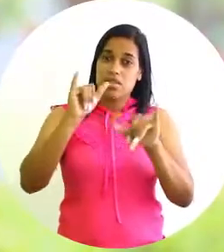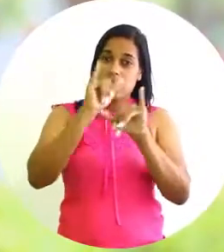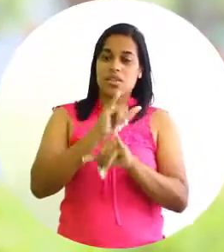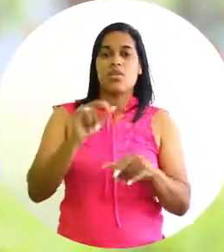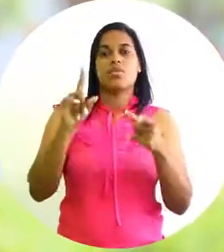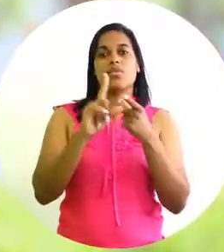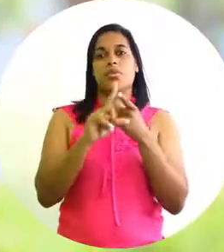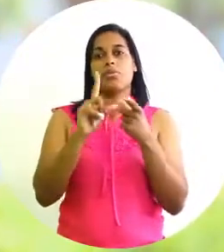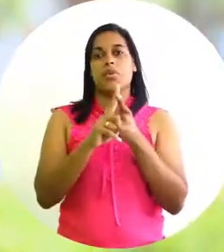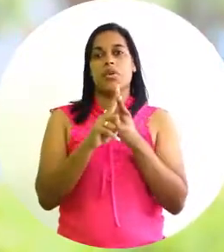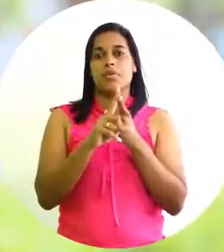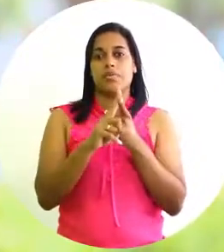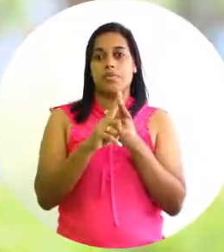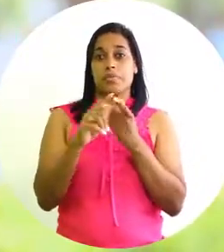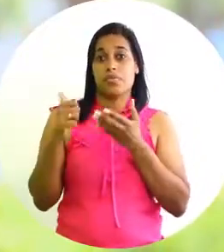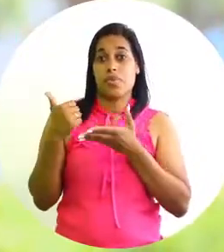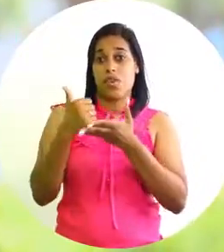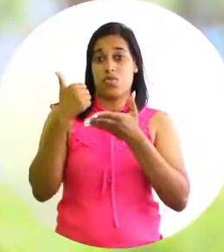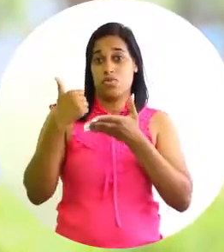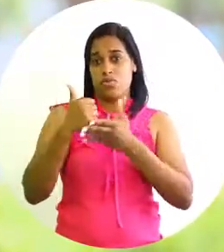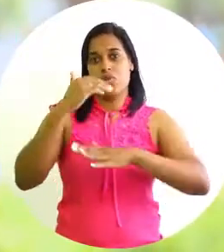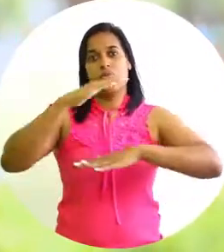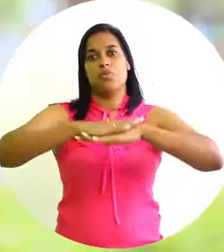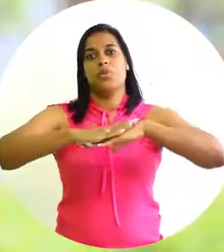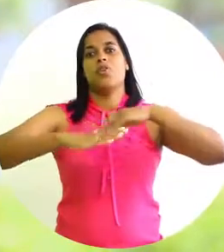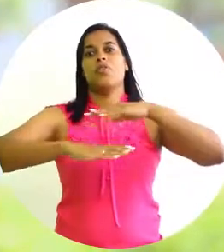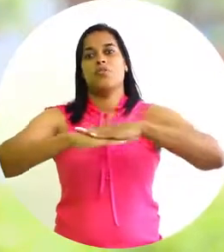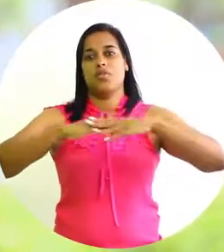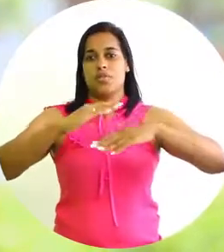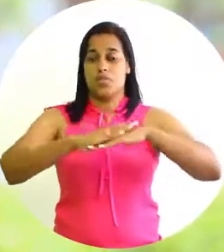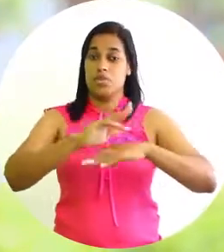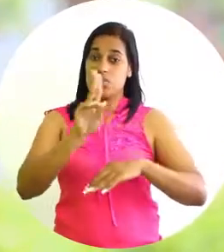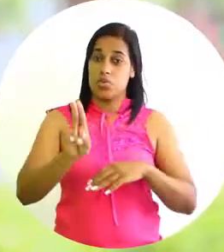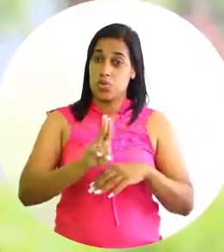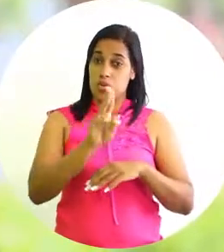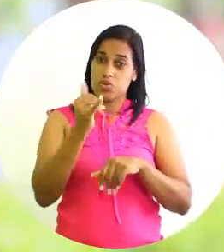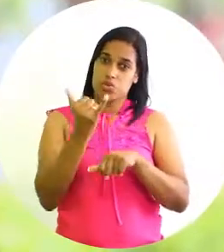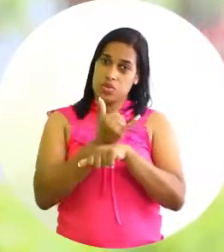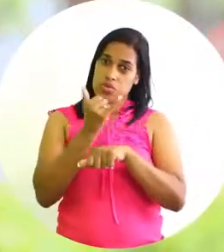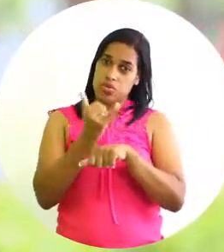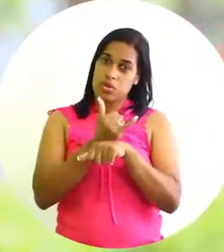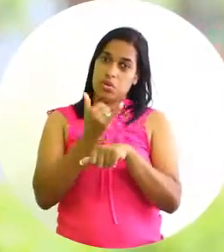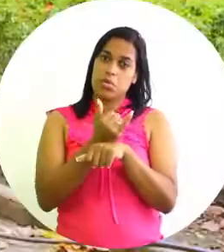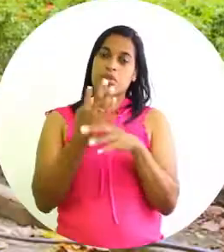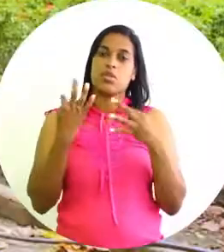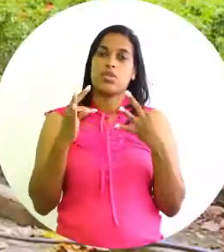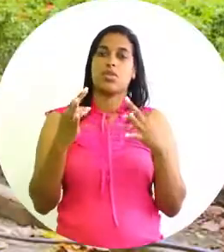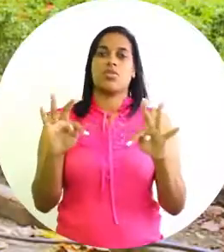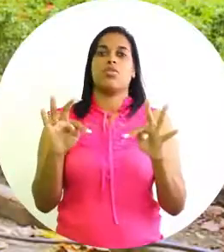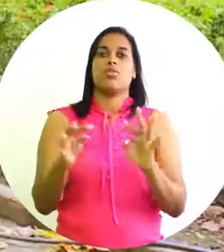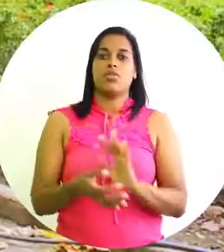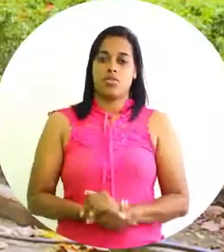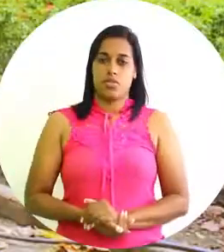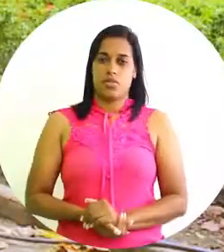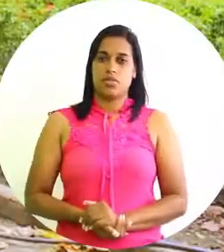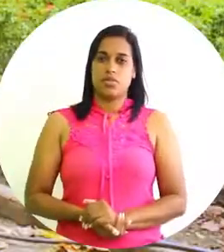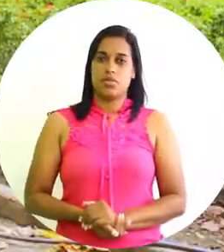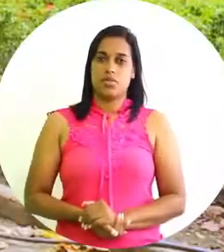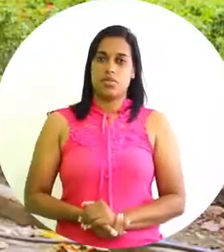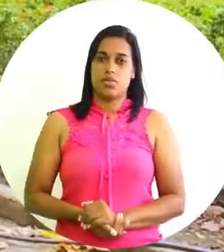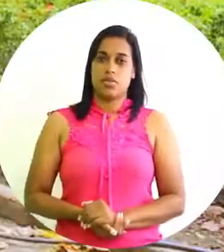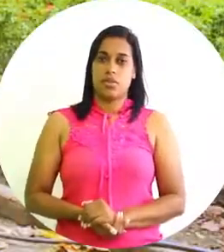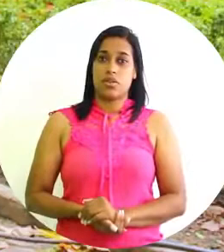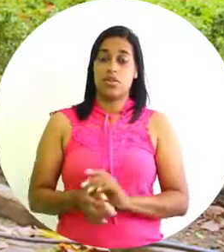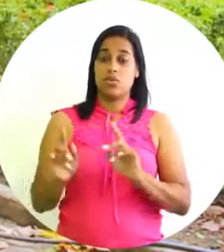proceder que vão ajudar os profissionais na utilização das ferramentas tecnológicas. Mas, além